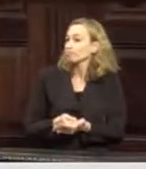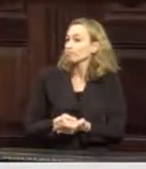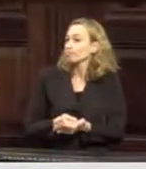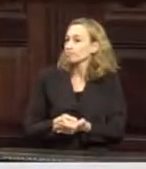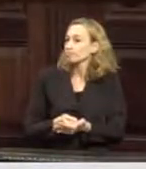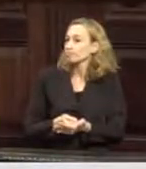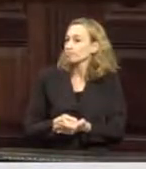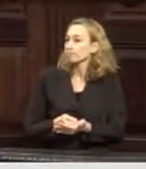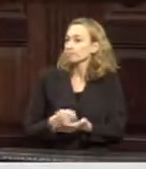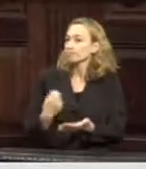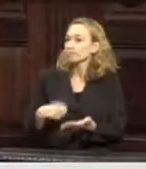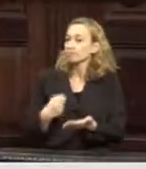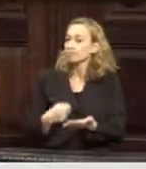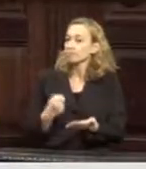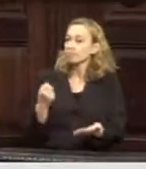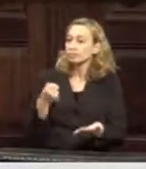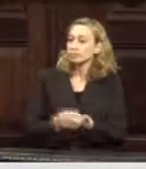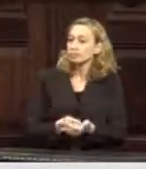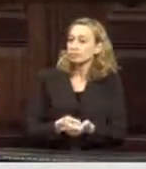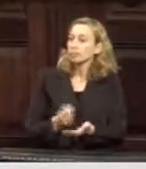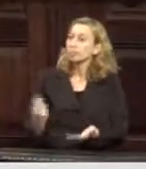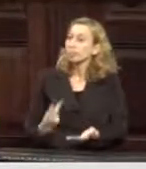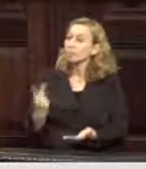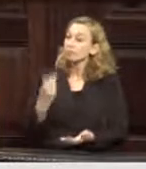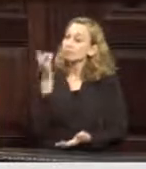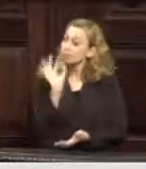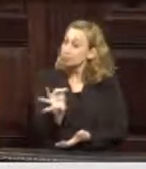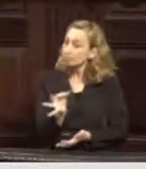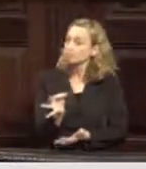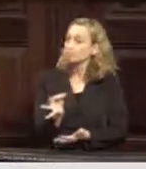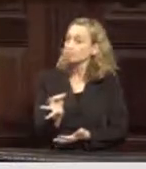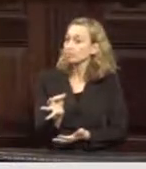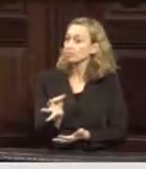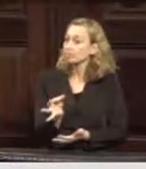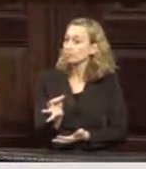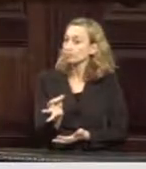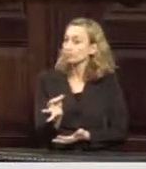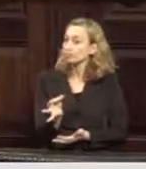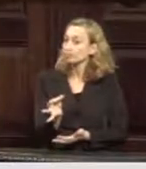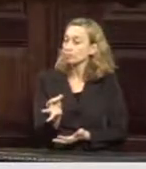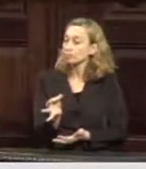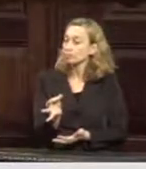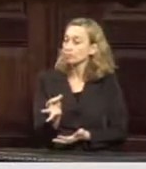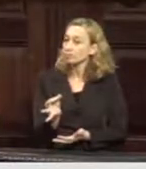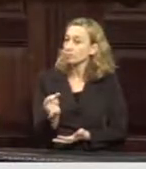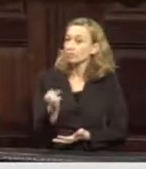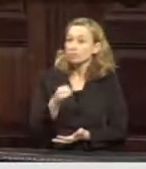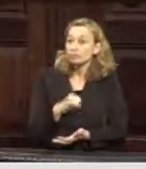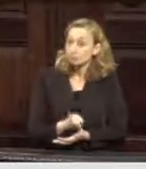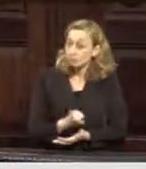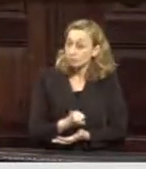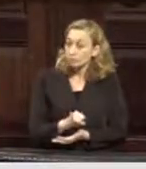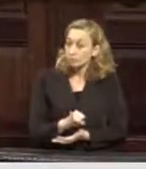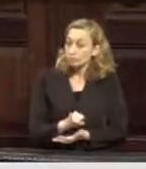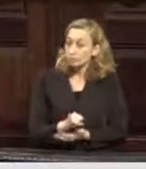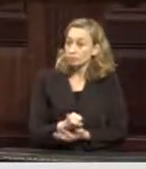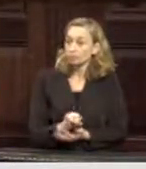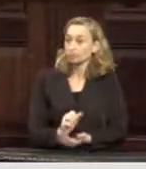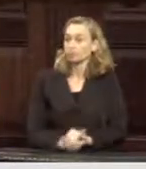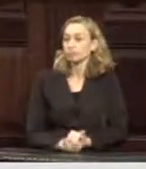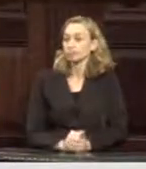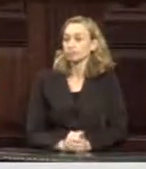não se pagam valores suficientes para atingir o mínimo constitucional de 25%. Se não, vejamos.